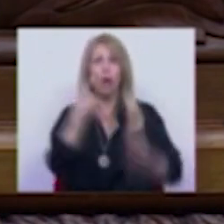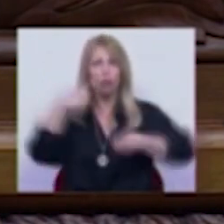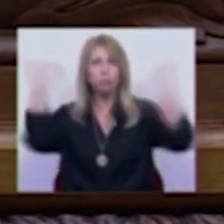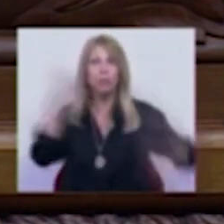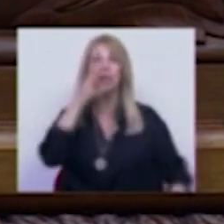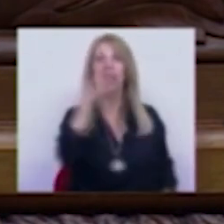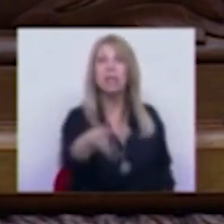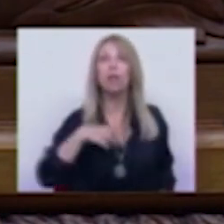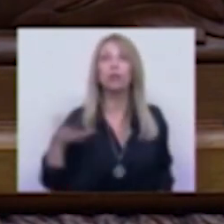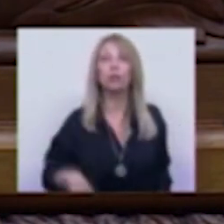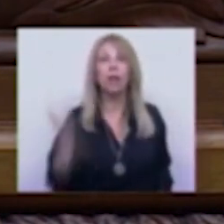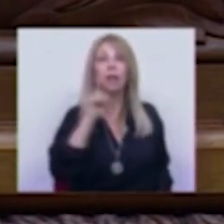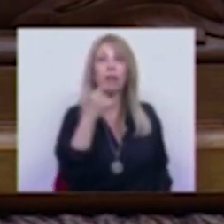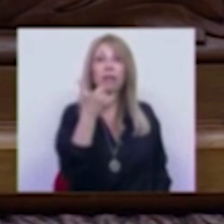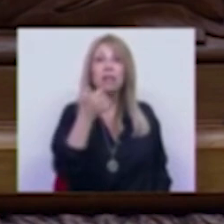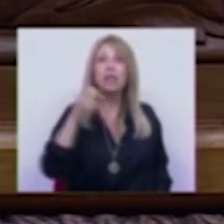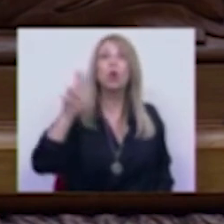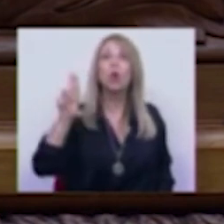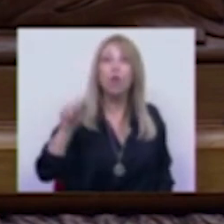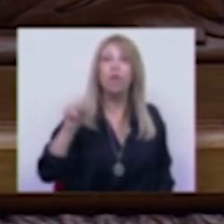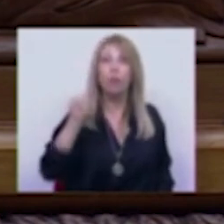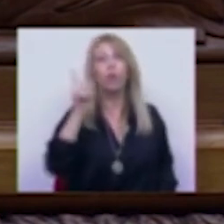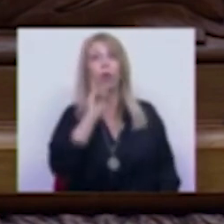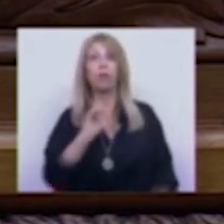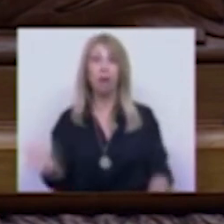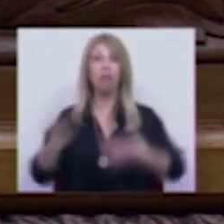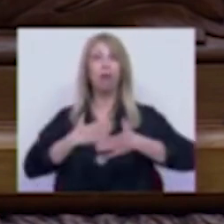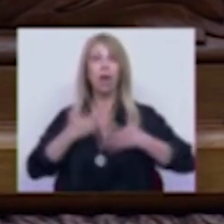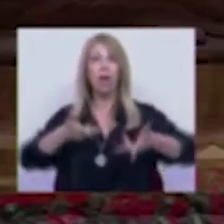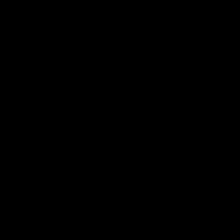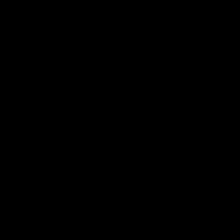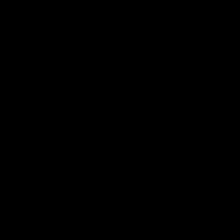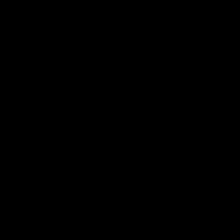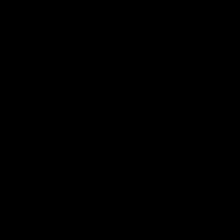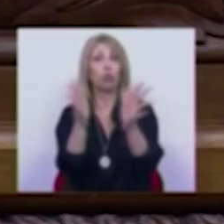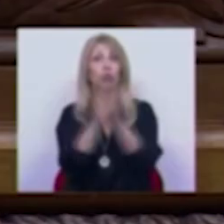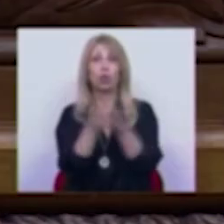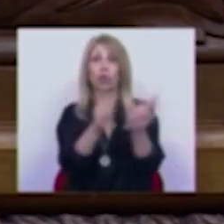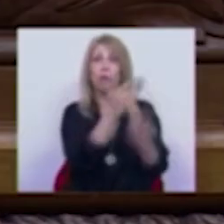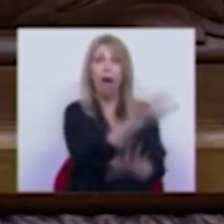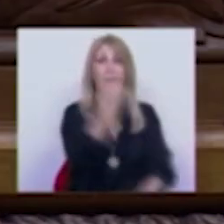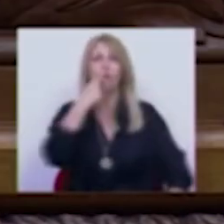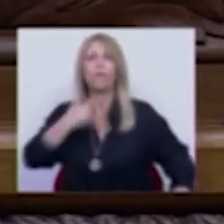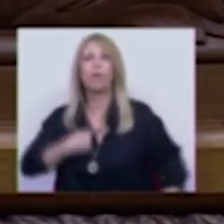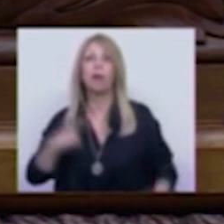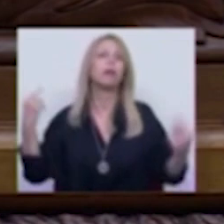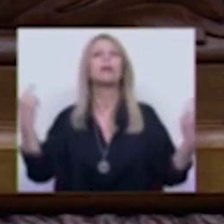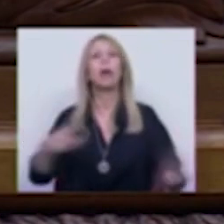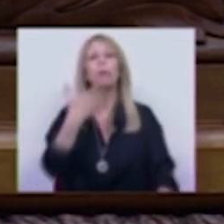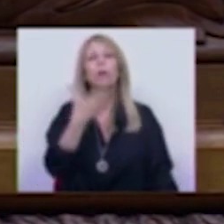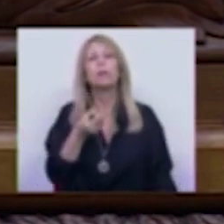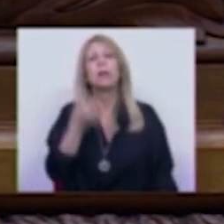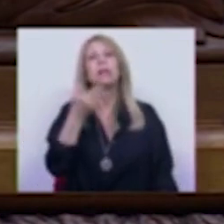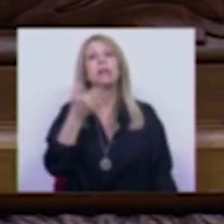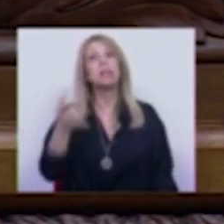Portugal que o 25 de Novembro foi o dia que nos trouxe a liberdade e a democracia. Em 1975, Sr.